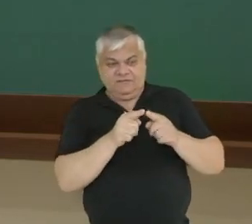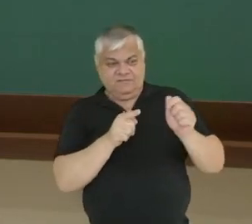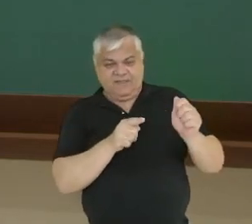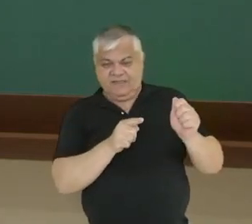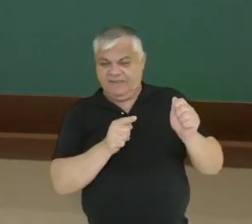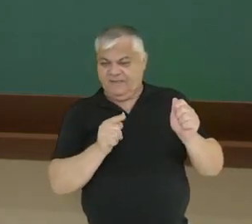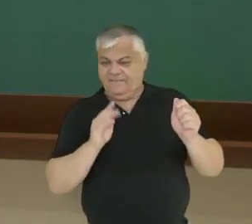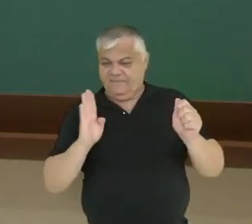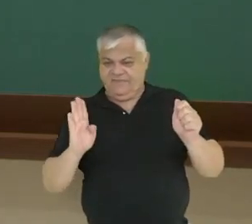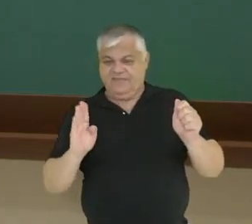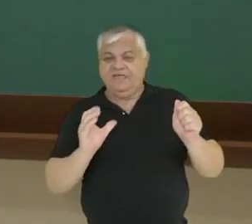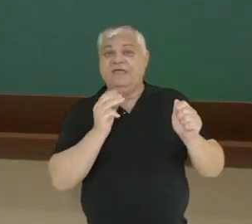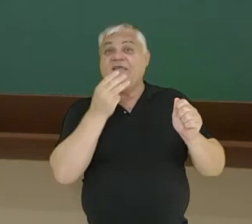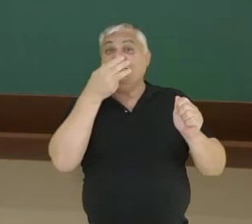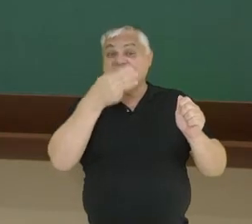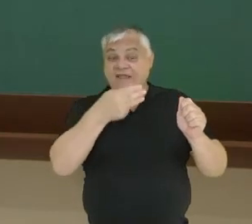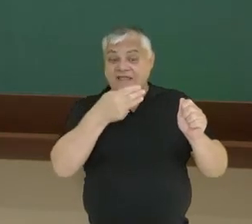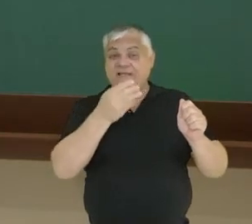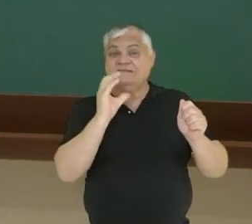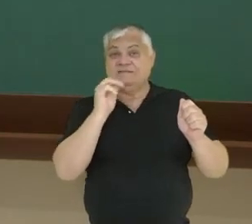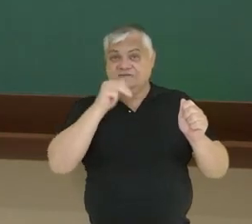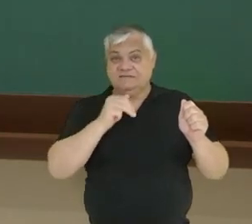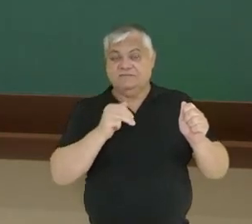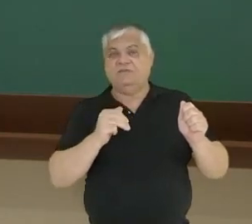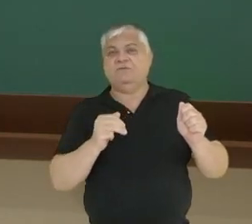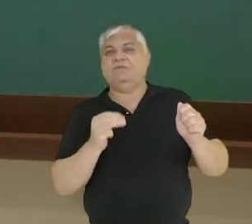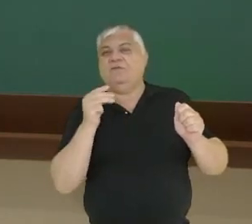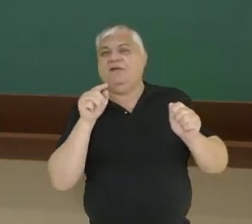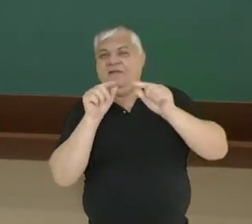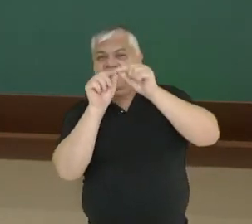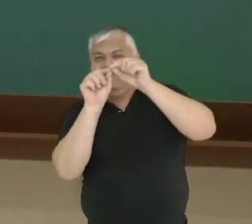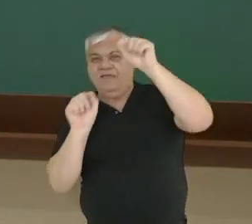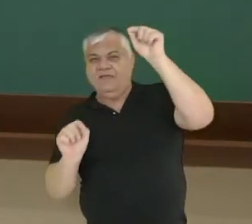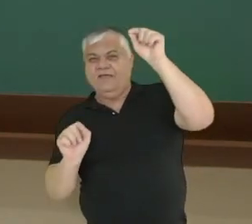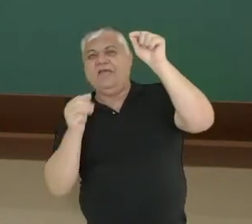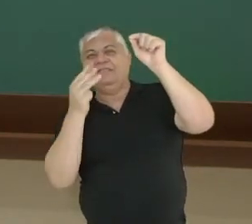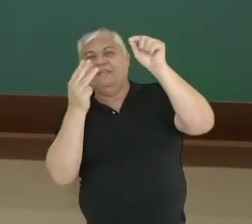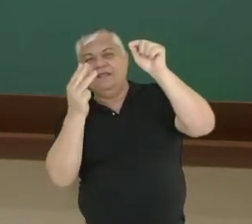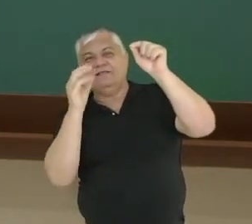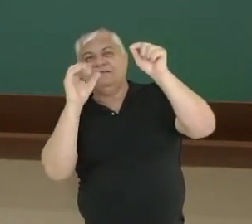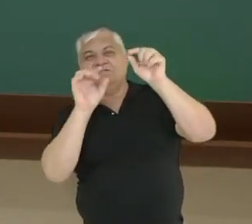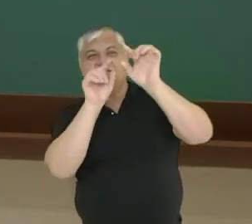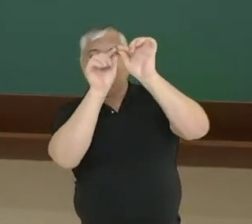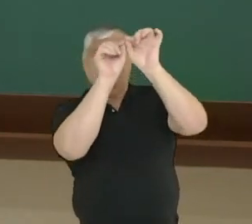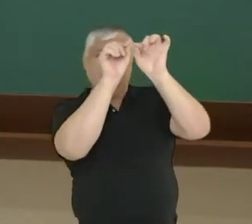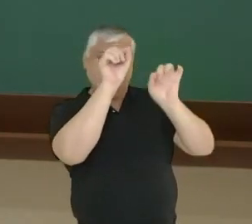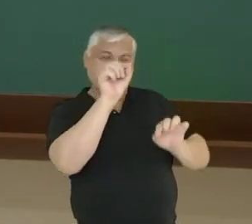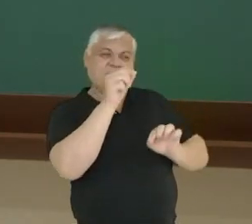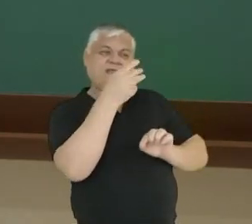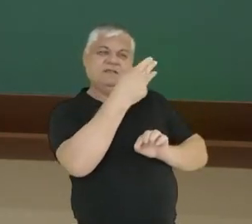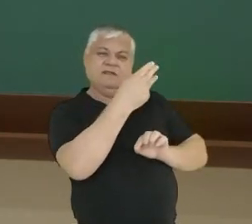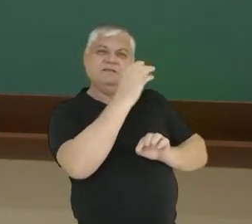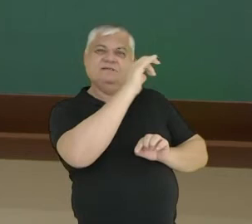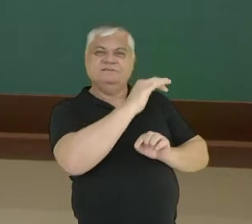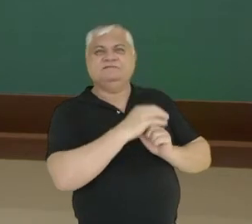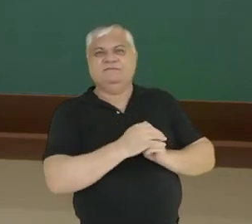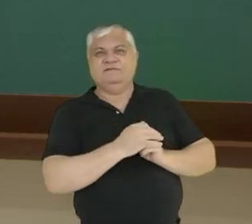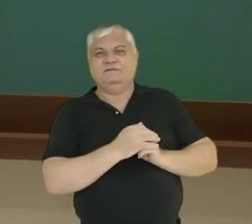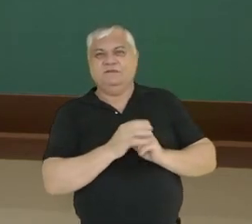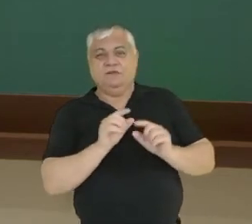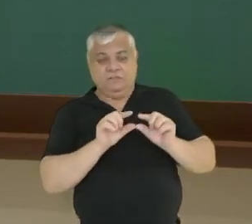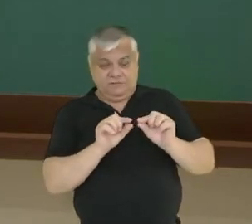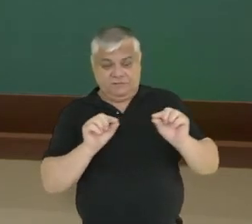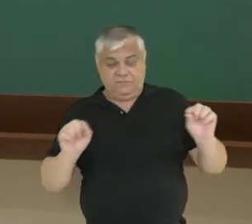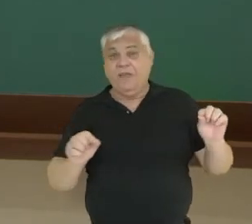todos esses ladinhos eles devem ser iguais a 3 centímetros. Se você escolheu 4, então todos